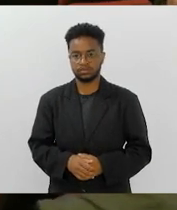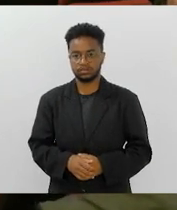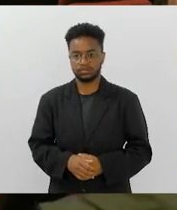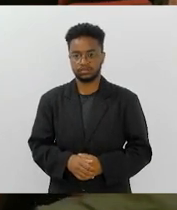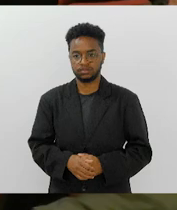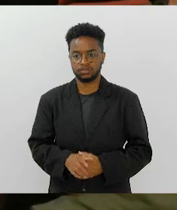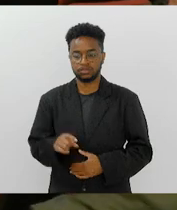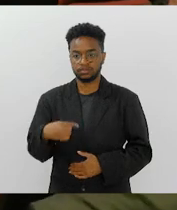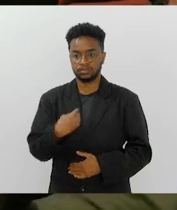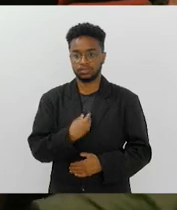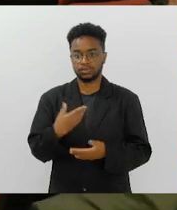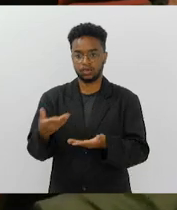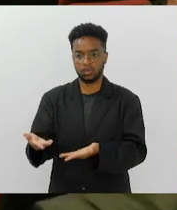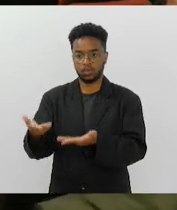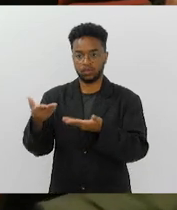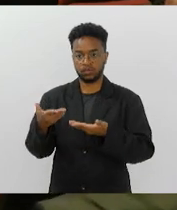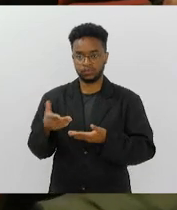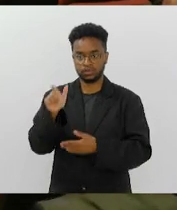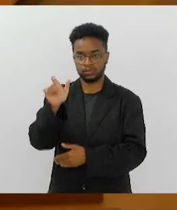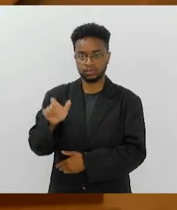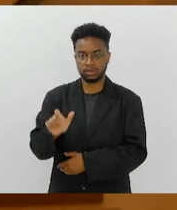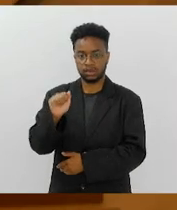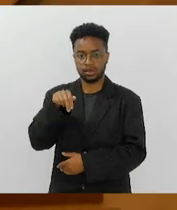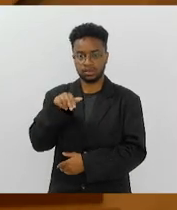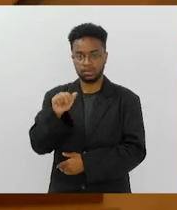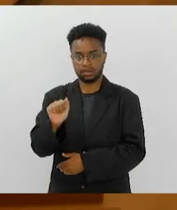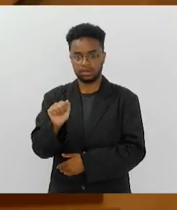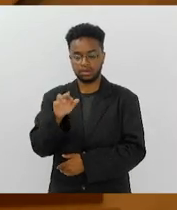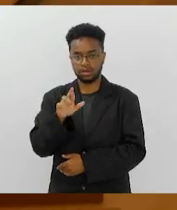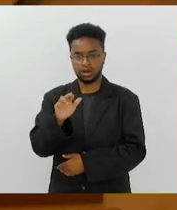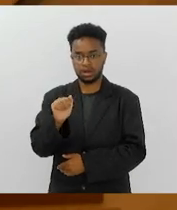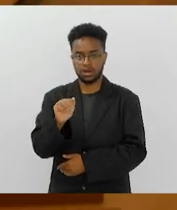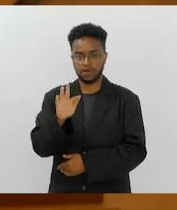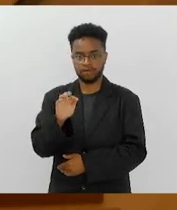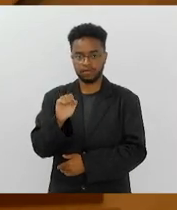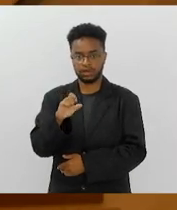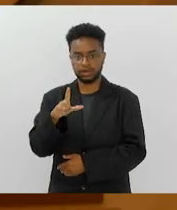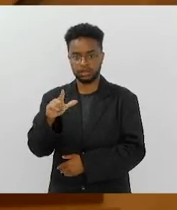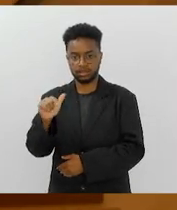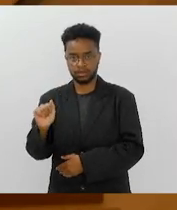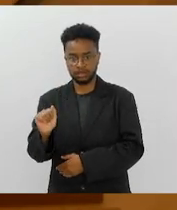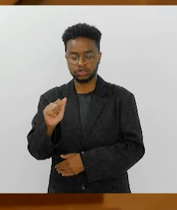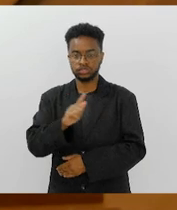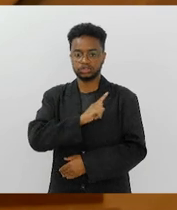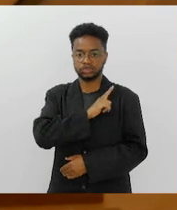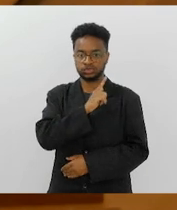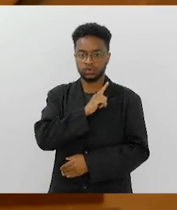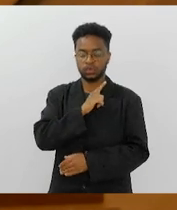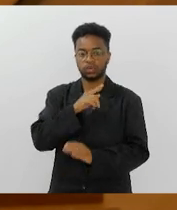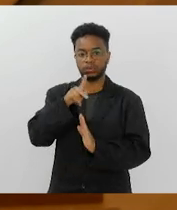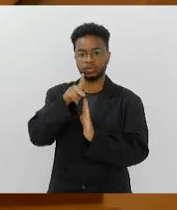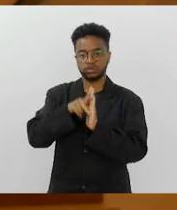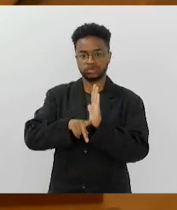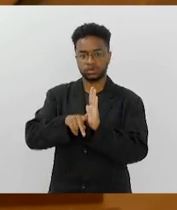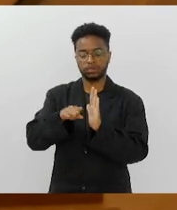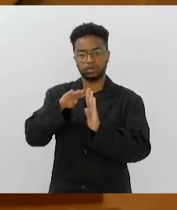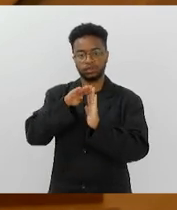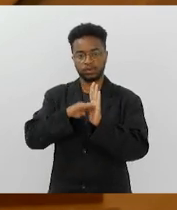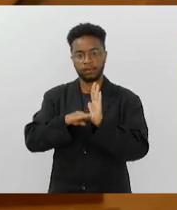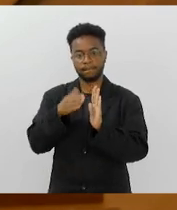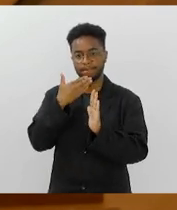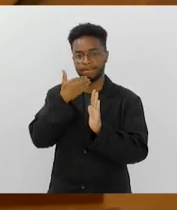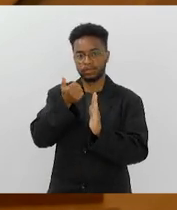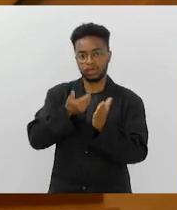Convidamos também a senhora Ana Rafaela Drummond, gestora de projetos do Programa de Melhoria da Convivência e